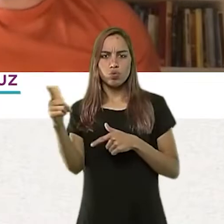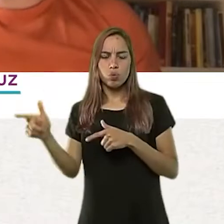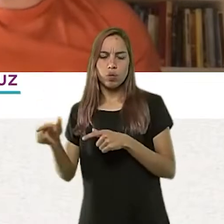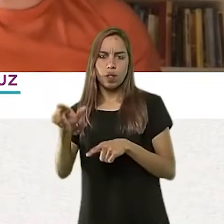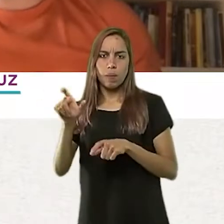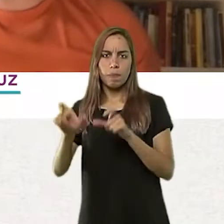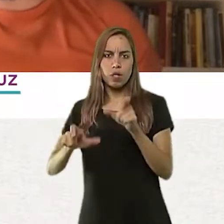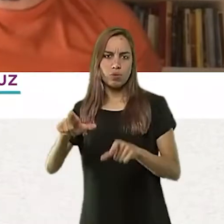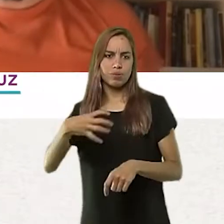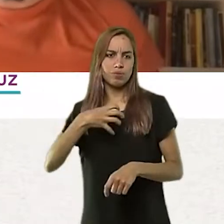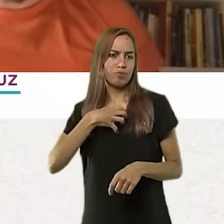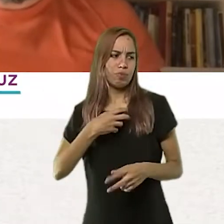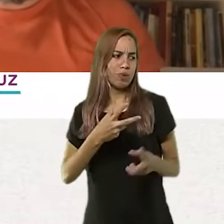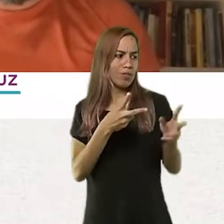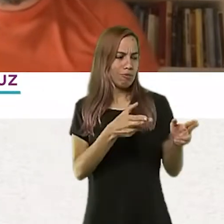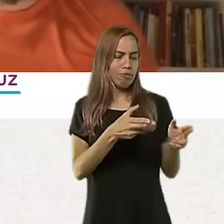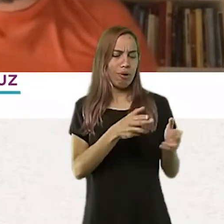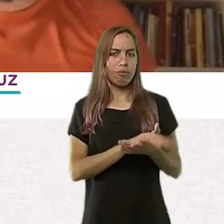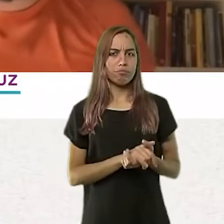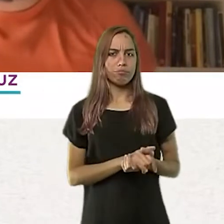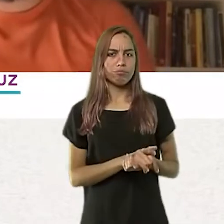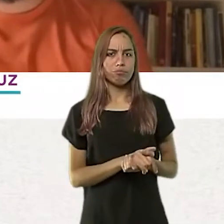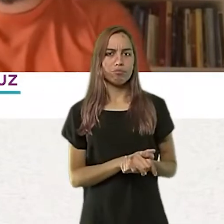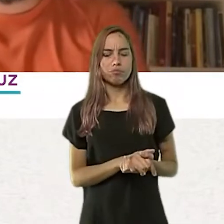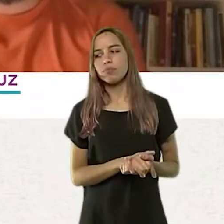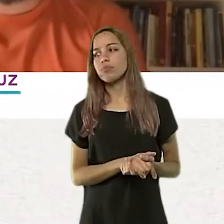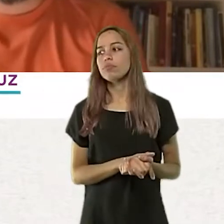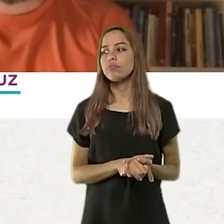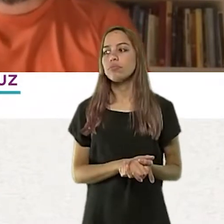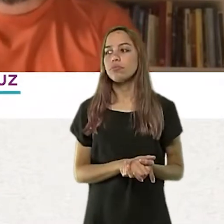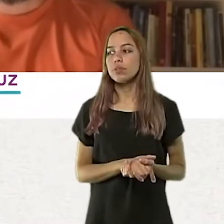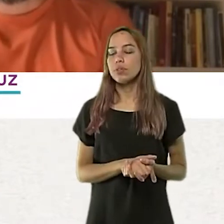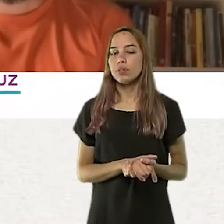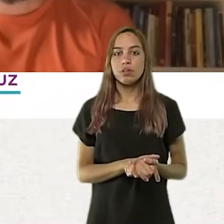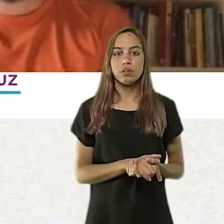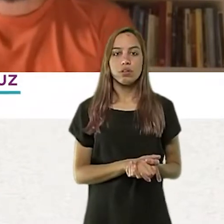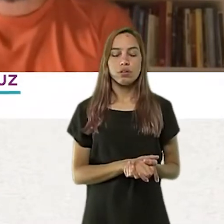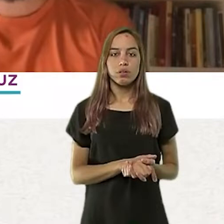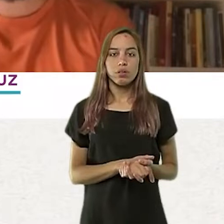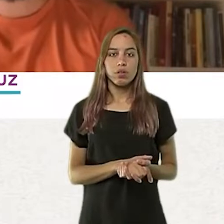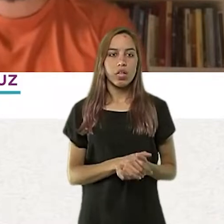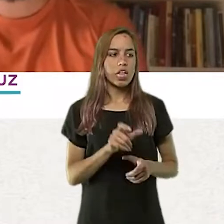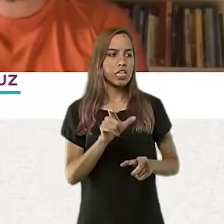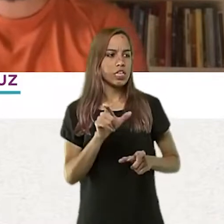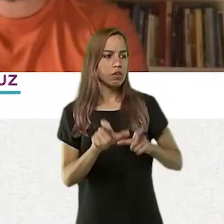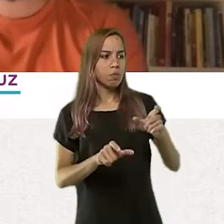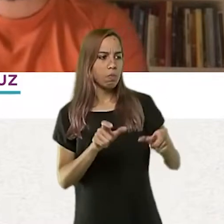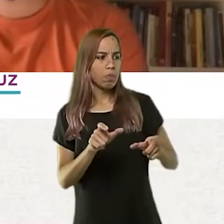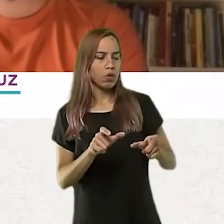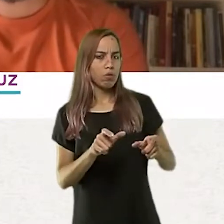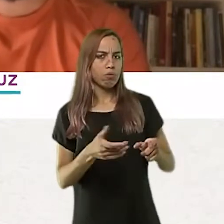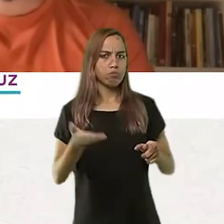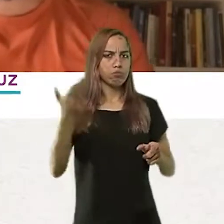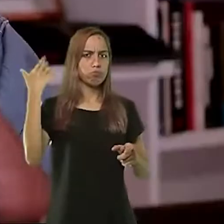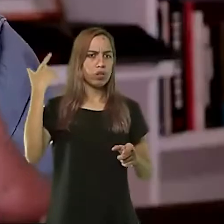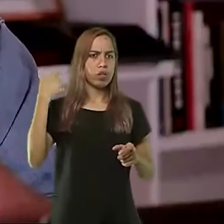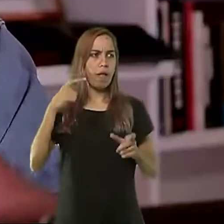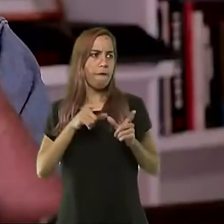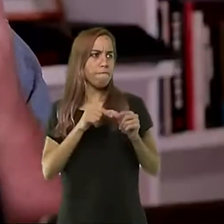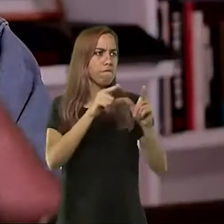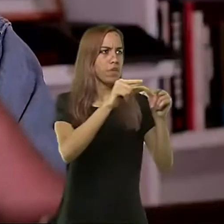assim? Porque nem sempre as pessoas viajaram tanto, ou as imagens